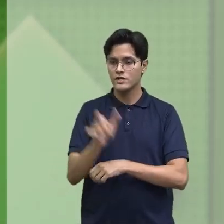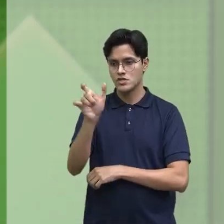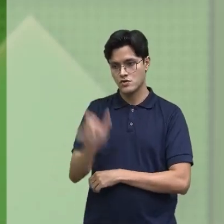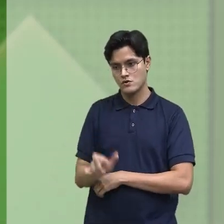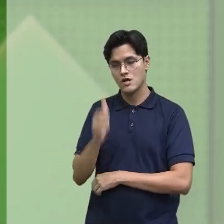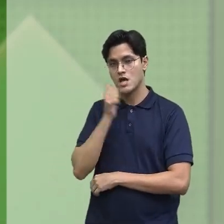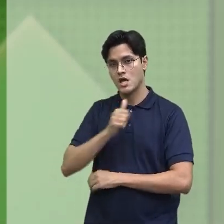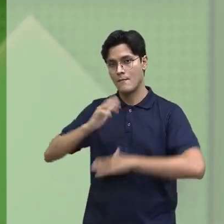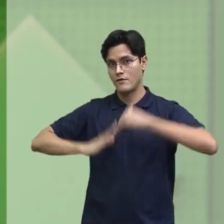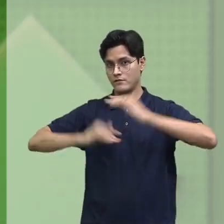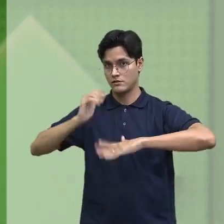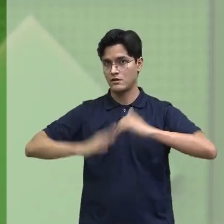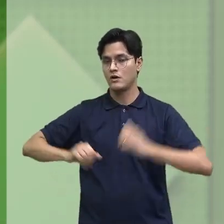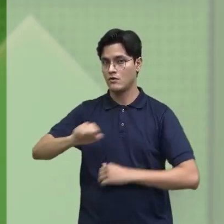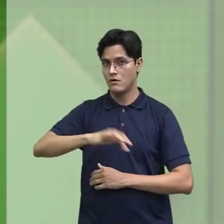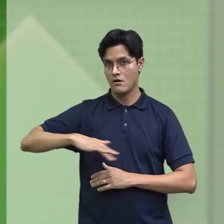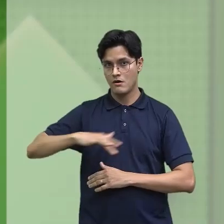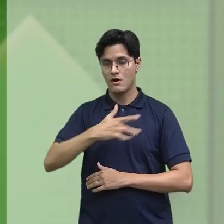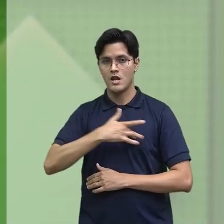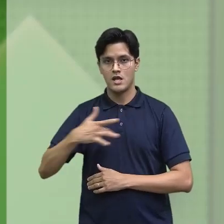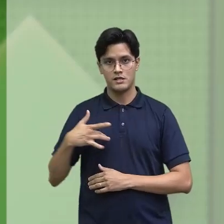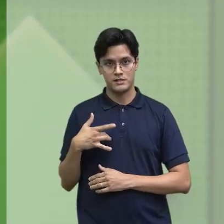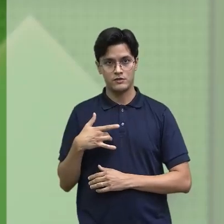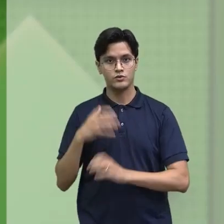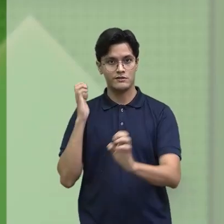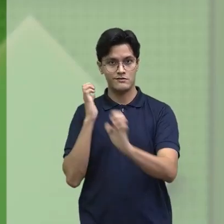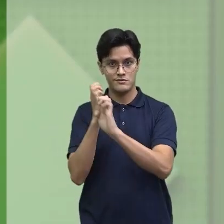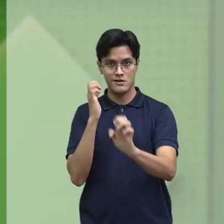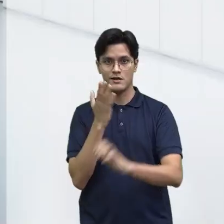da área da saúde, aí, da engenharia dos alimentos.